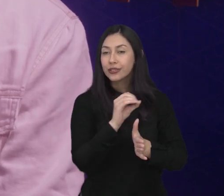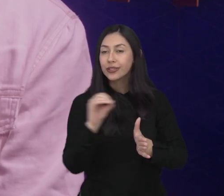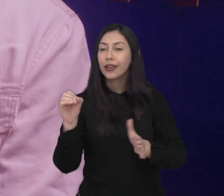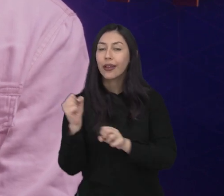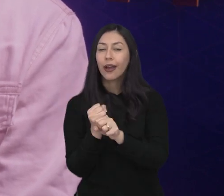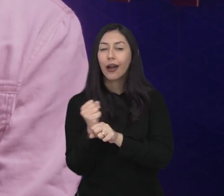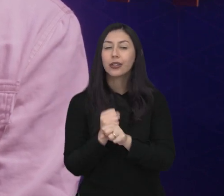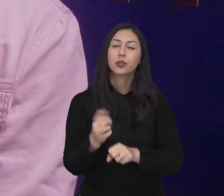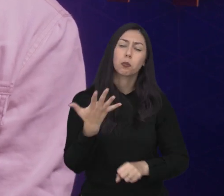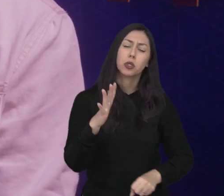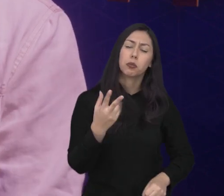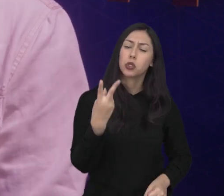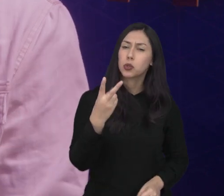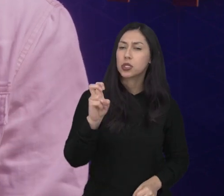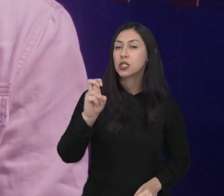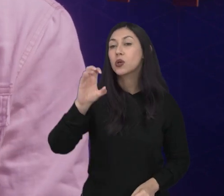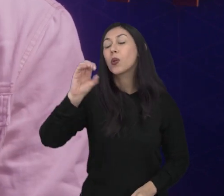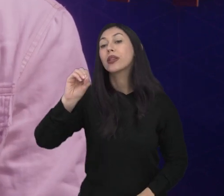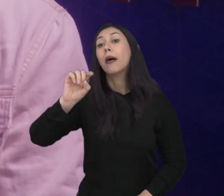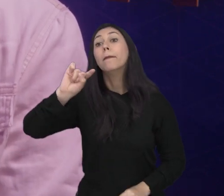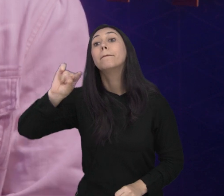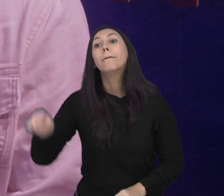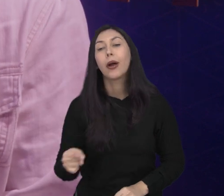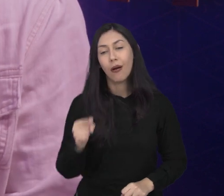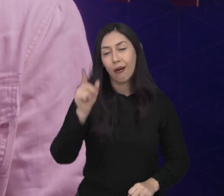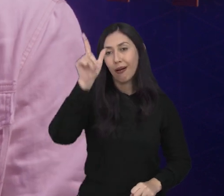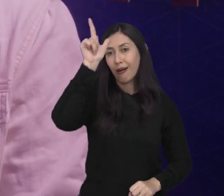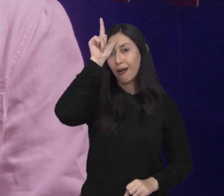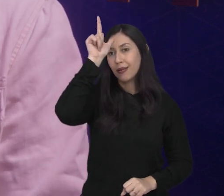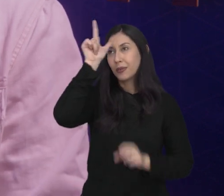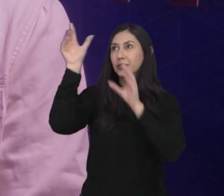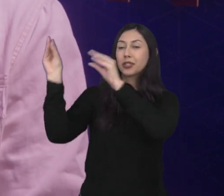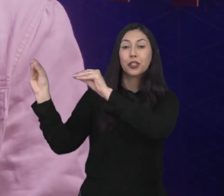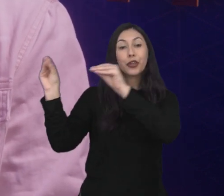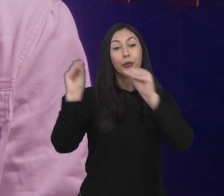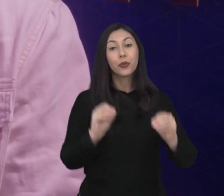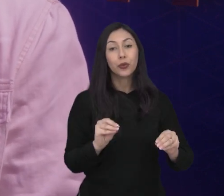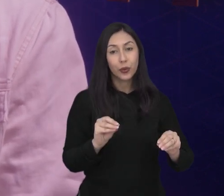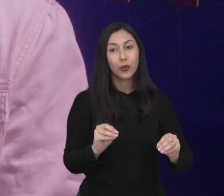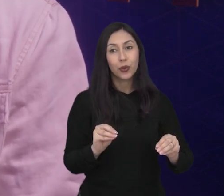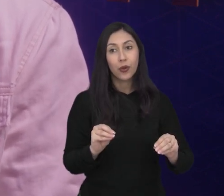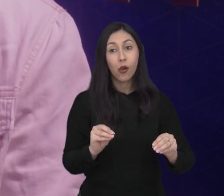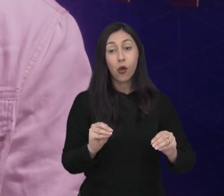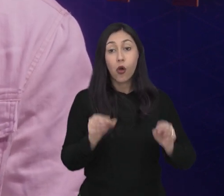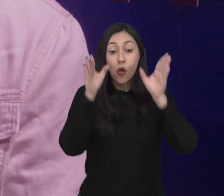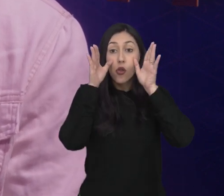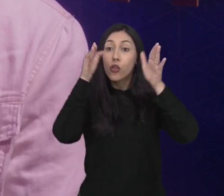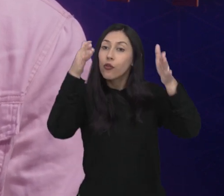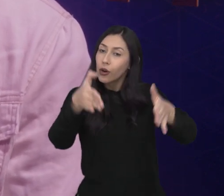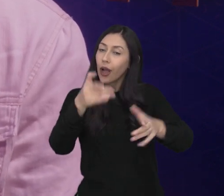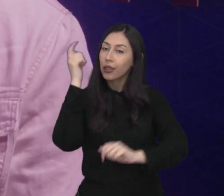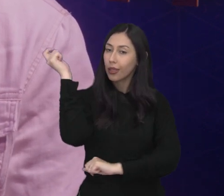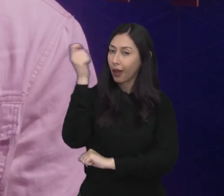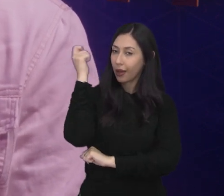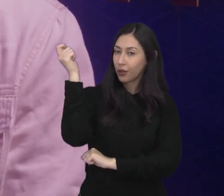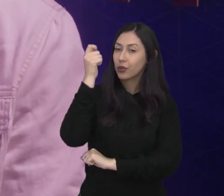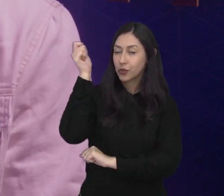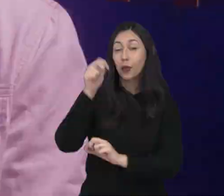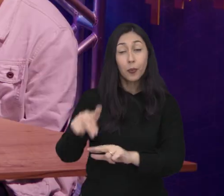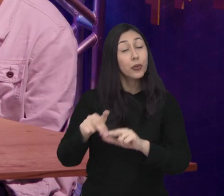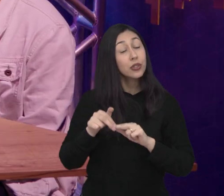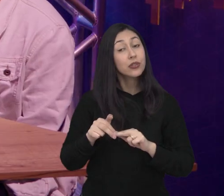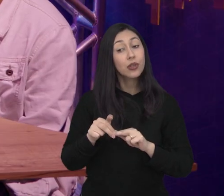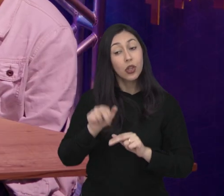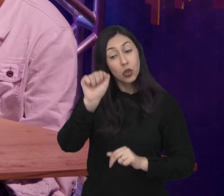100 anos, foram cerca de 250 mil alemães aqui e o destino deles era principalmente o Rio Grande do